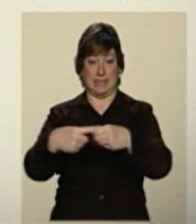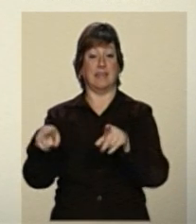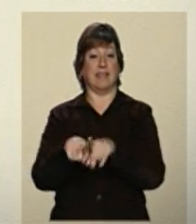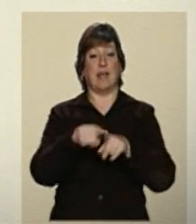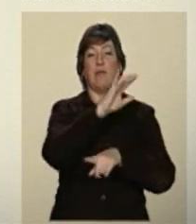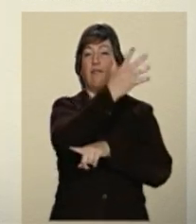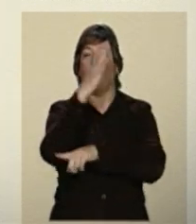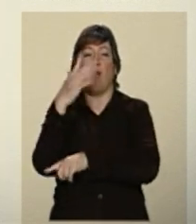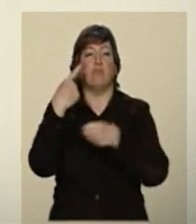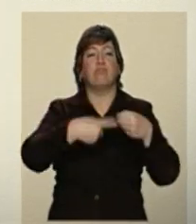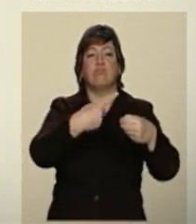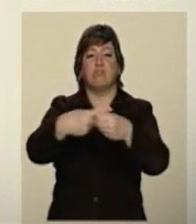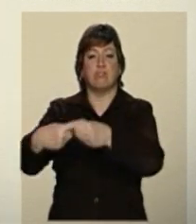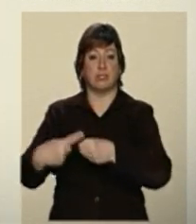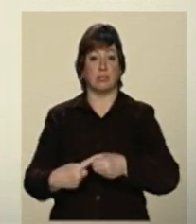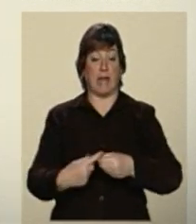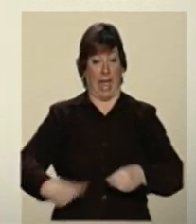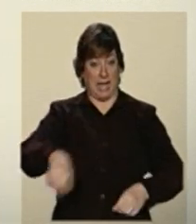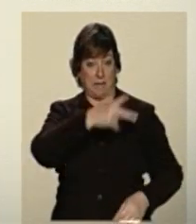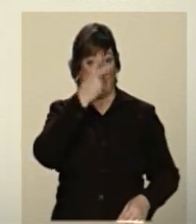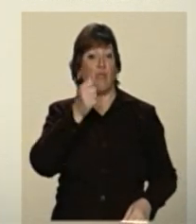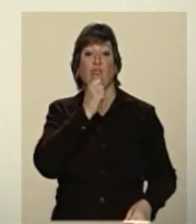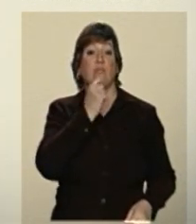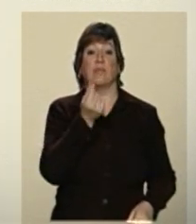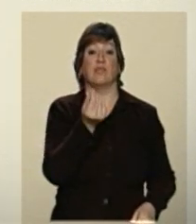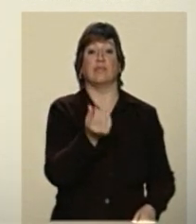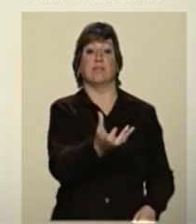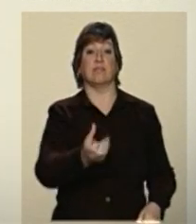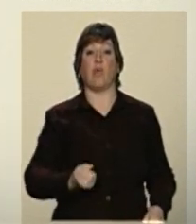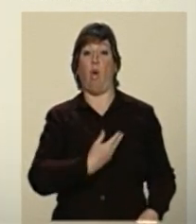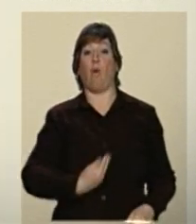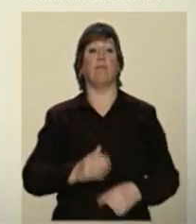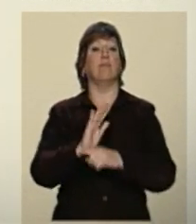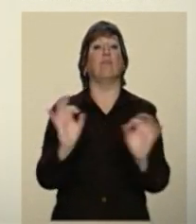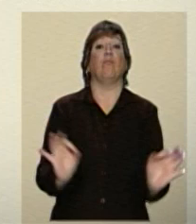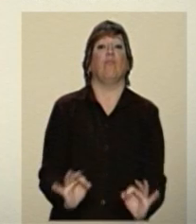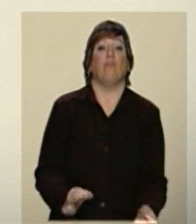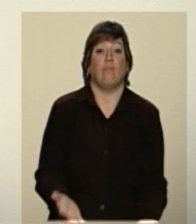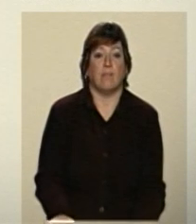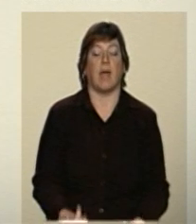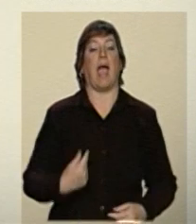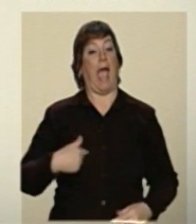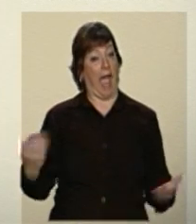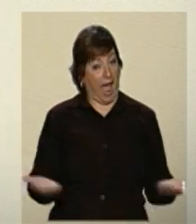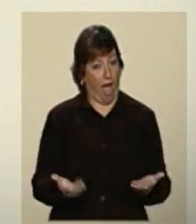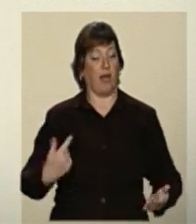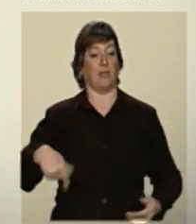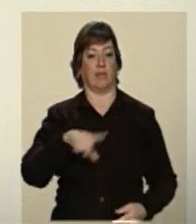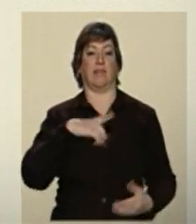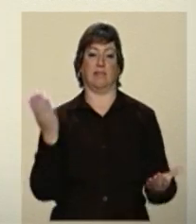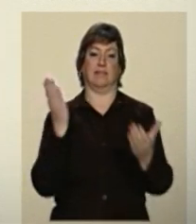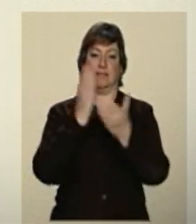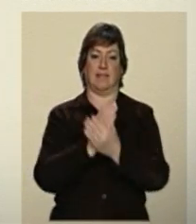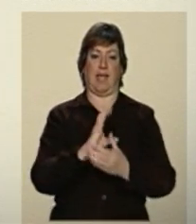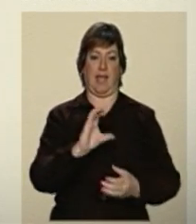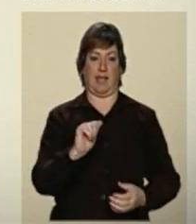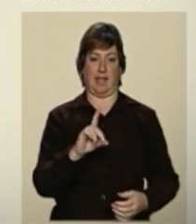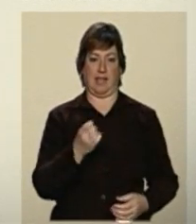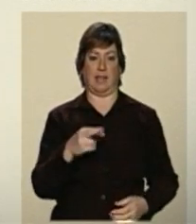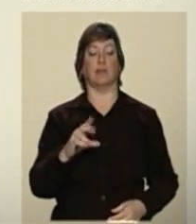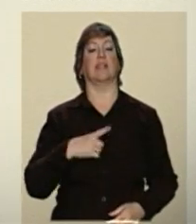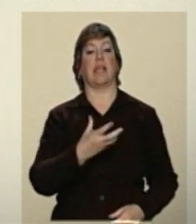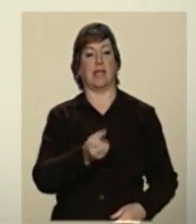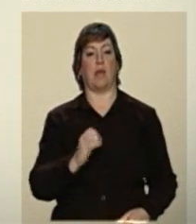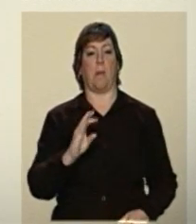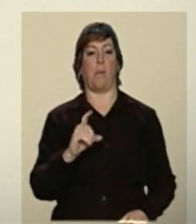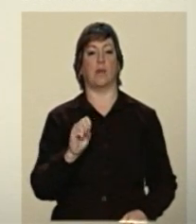Estas pessoas que não recebiam benefício nenhum do Estado agora estão cadastr estadas e recebendo o